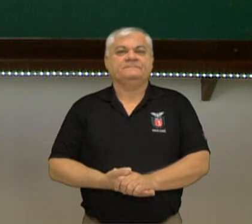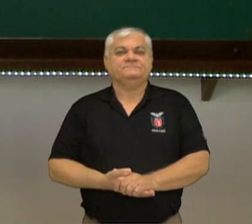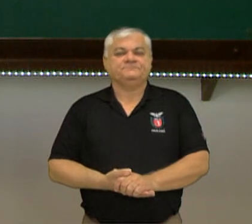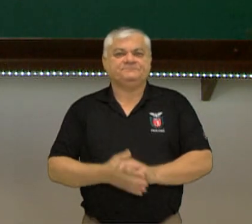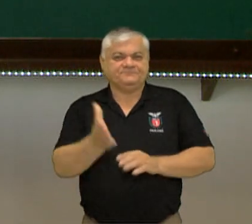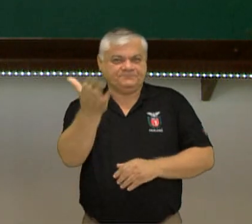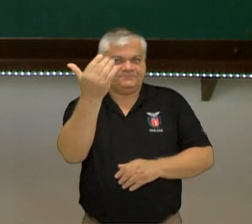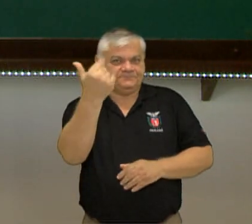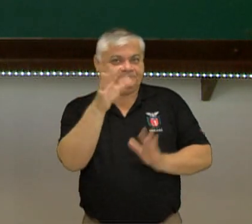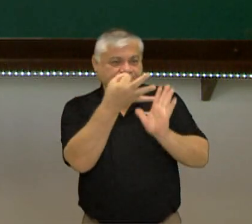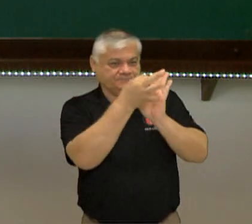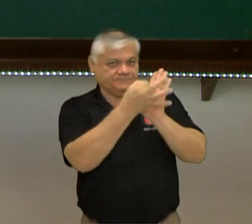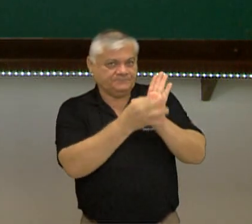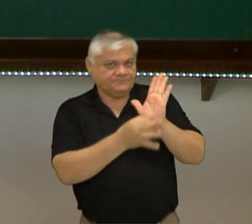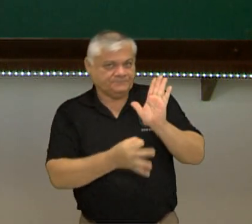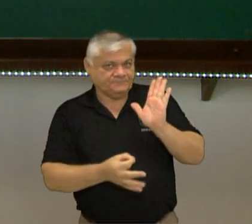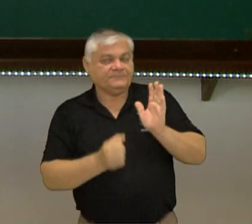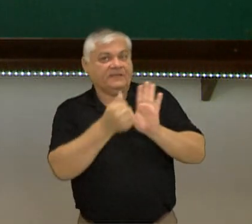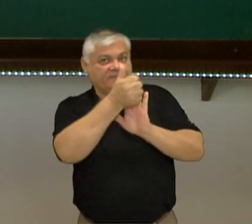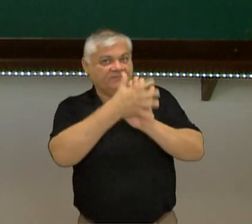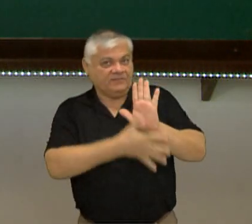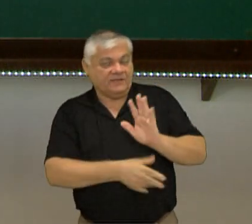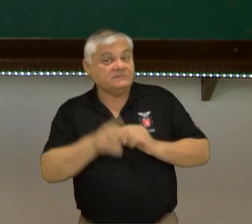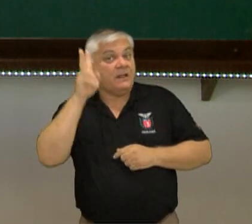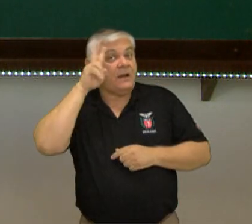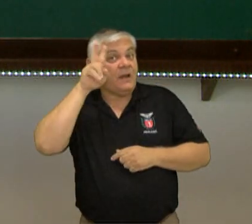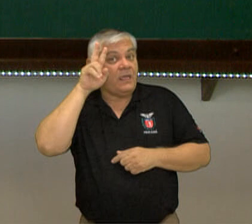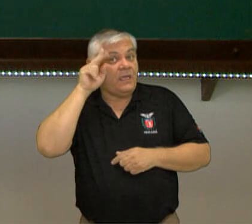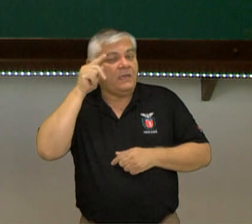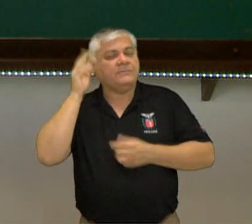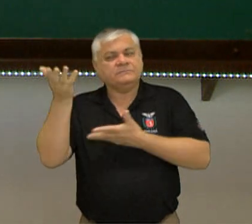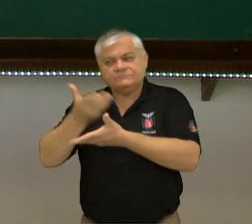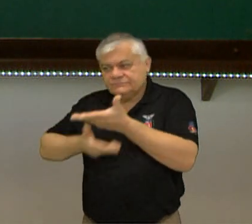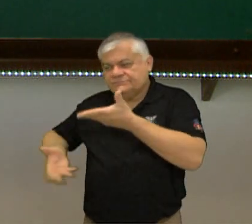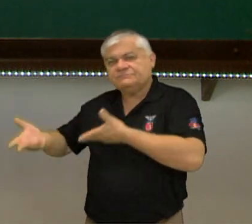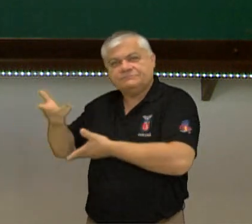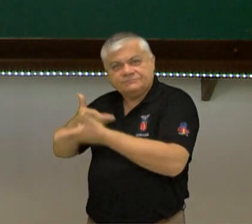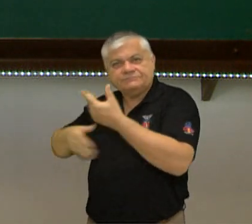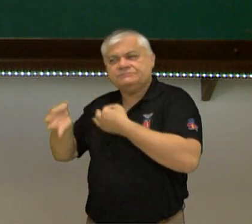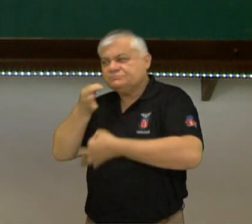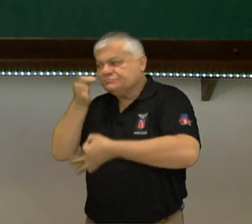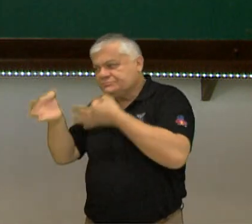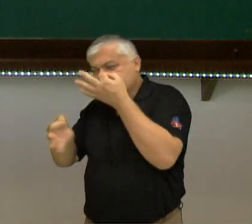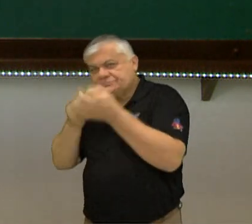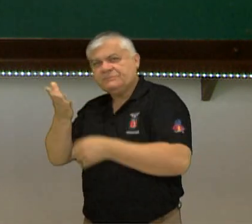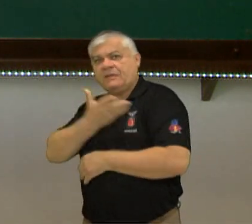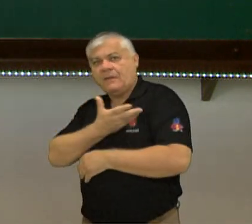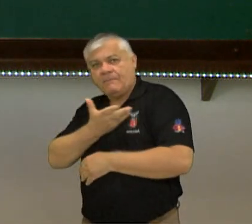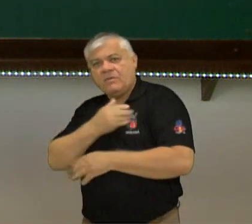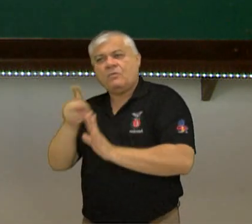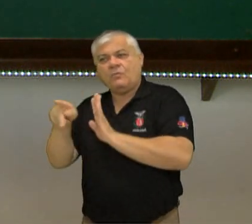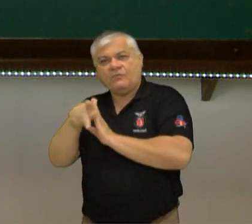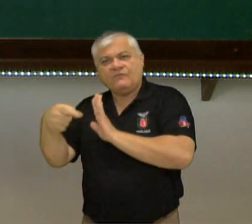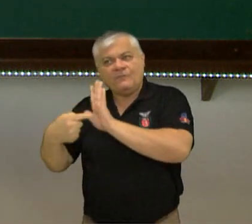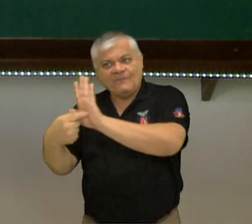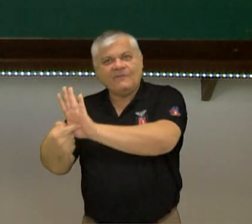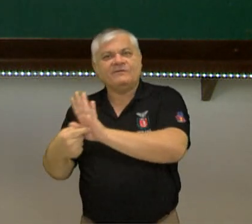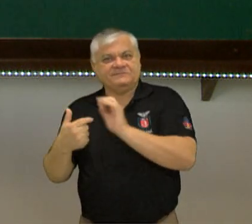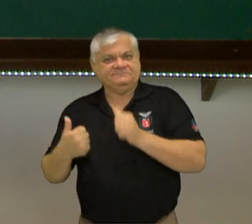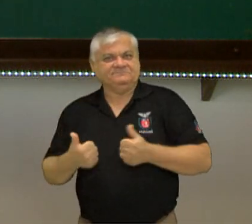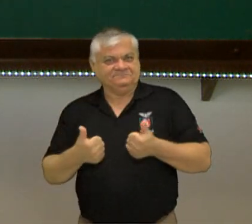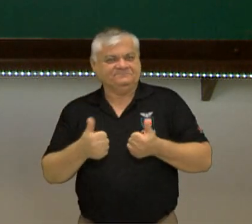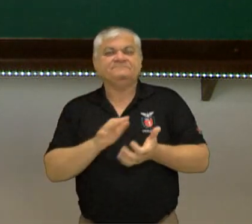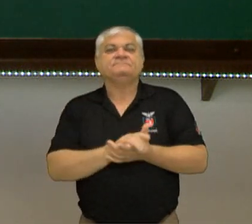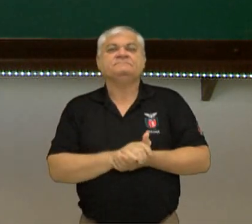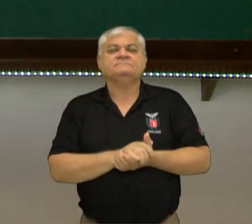Galera, corrigindo a nossa atividade, lembre-se de compartilhar com os colegas, com o seu professor. Então aqui, qual a localização do